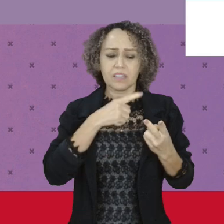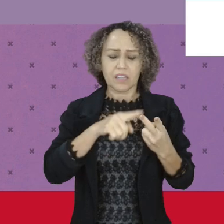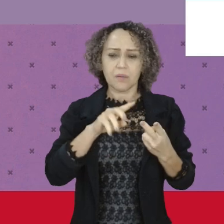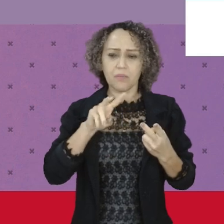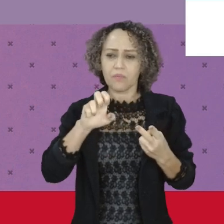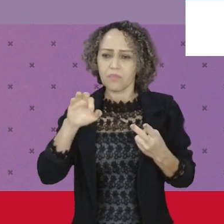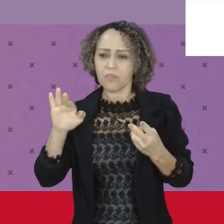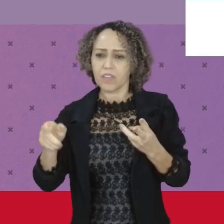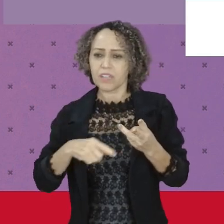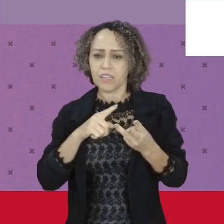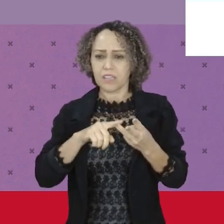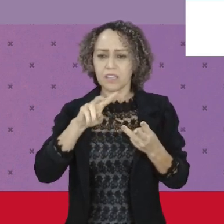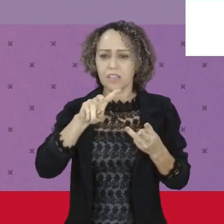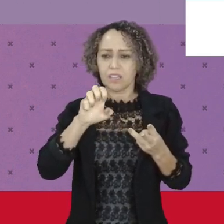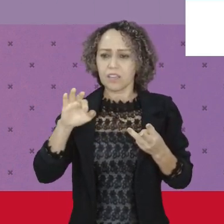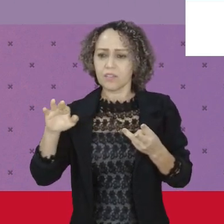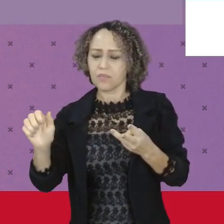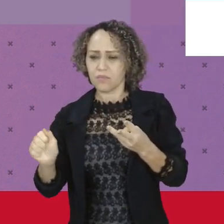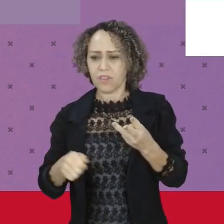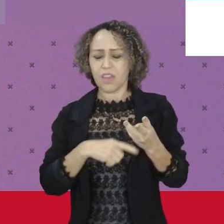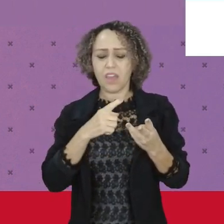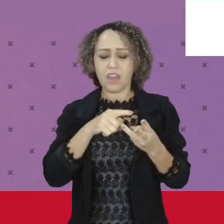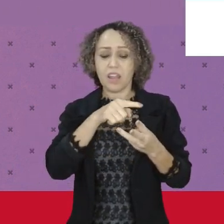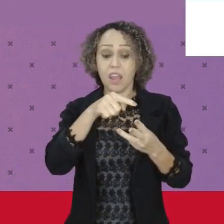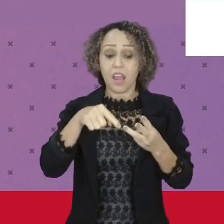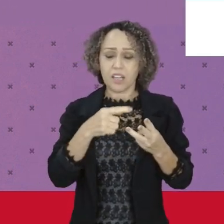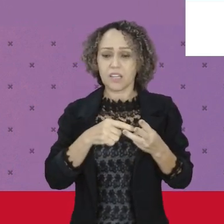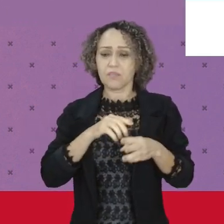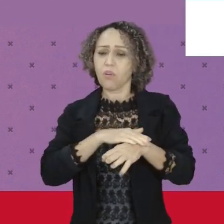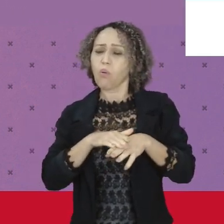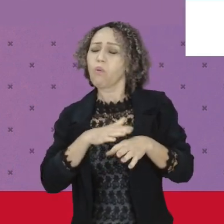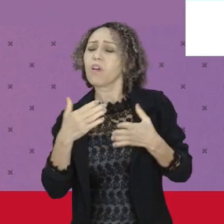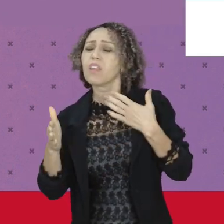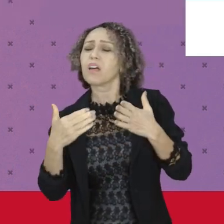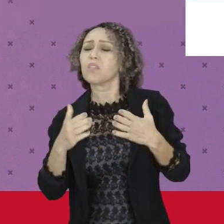uma conversa sobre a história do feminismo no Brasil.